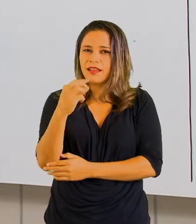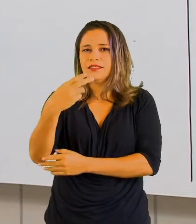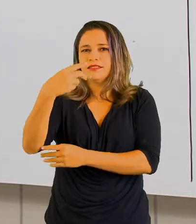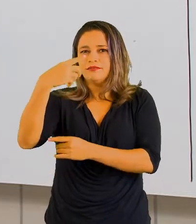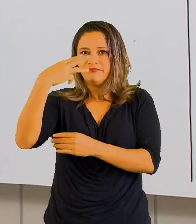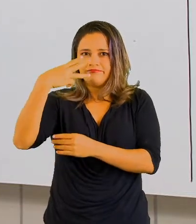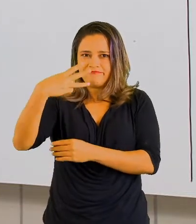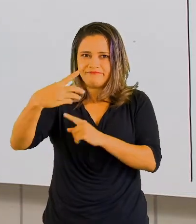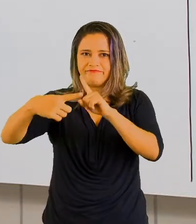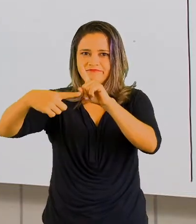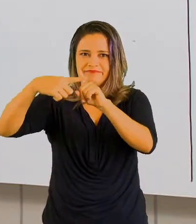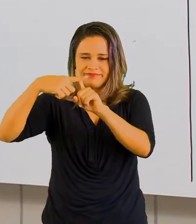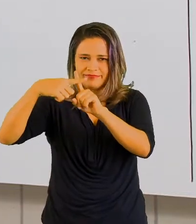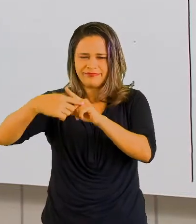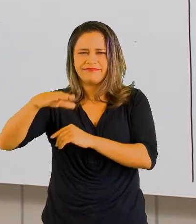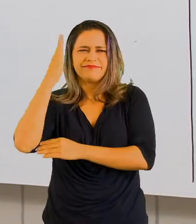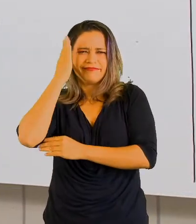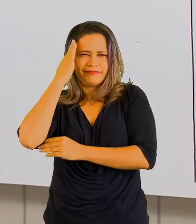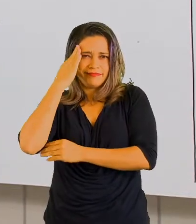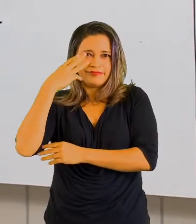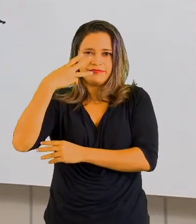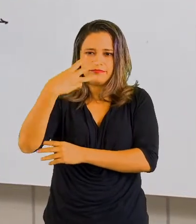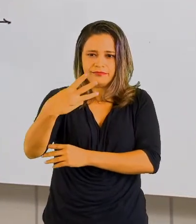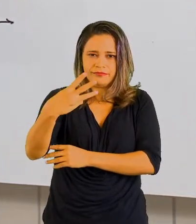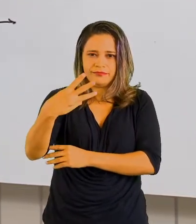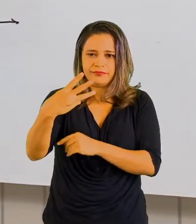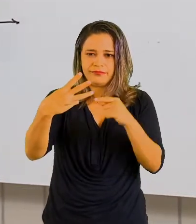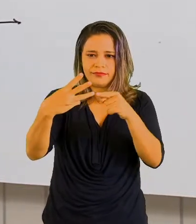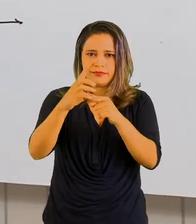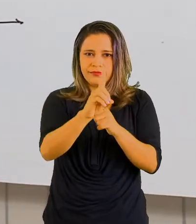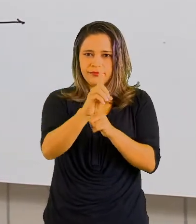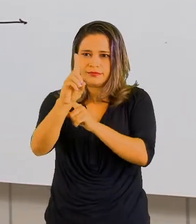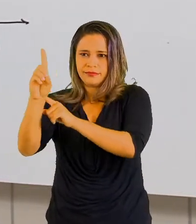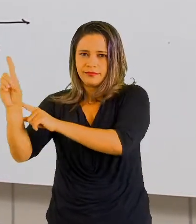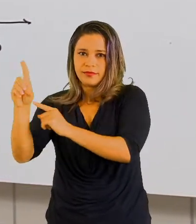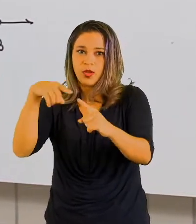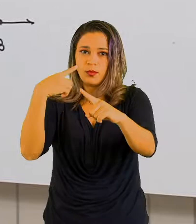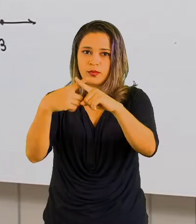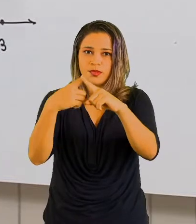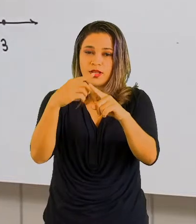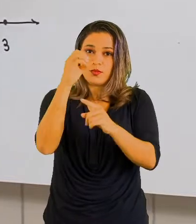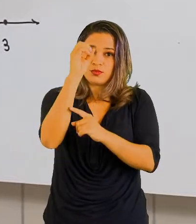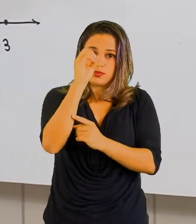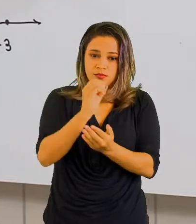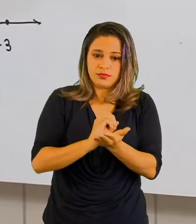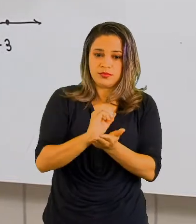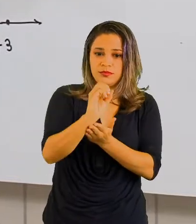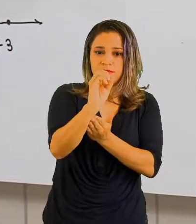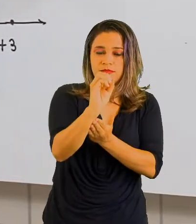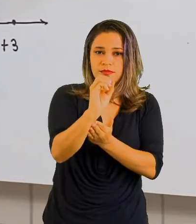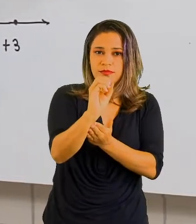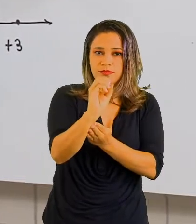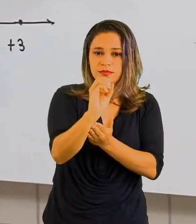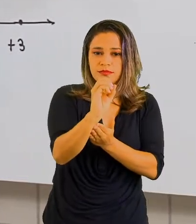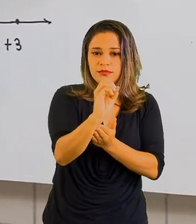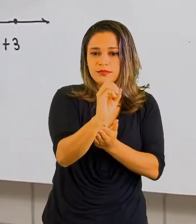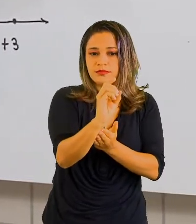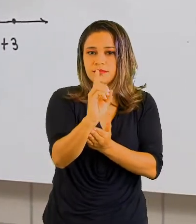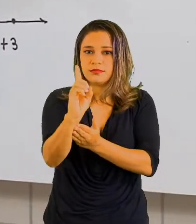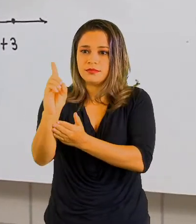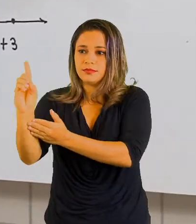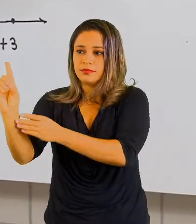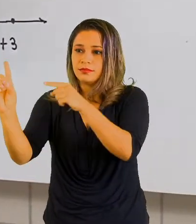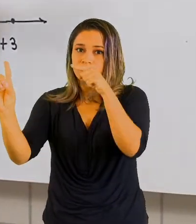o 3 estará do lado direito do zero na reta numérica por conta desse sinal,